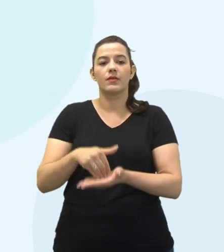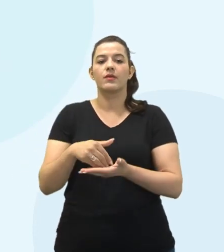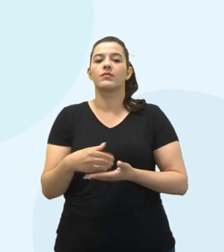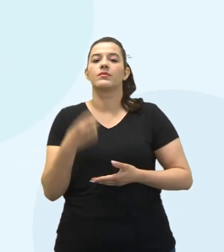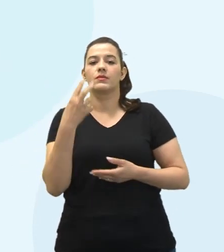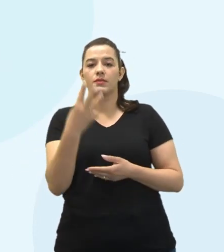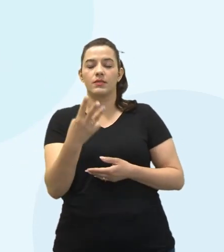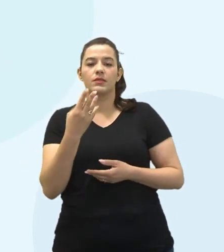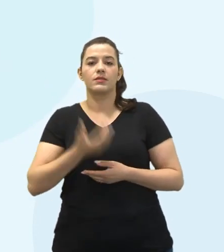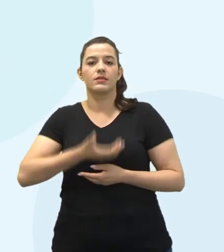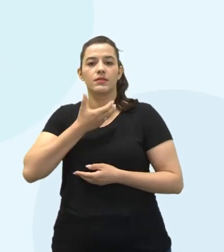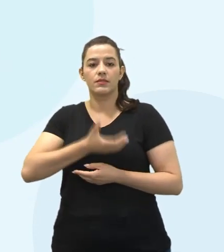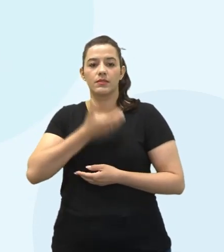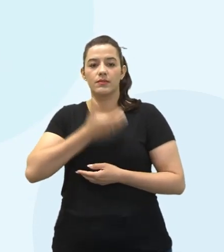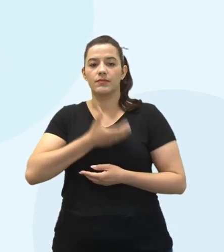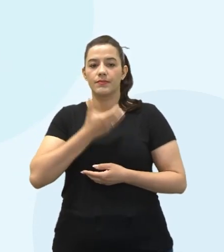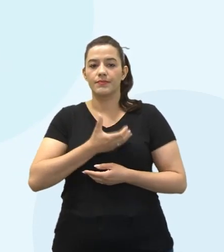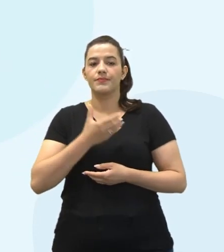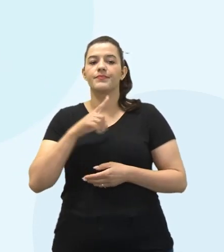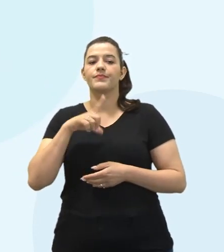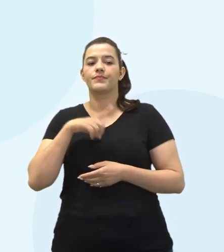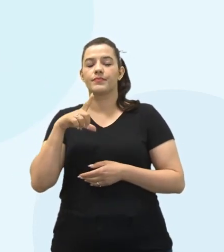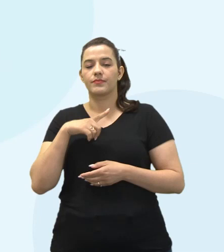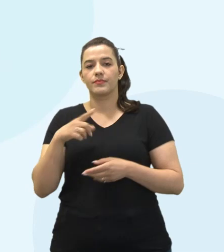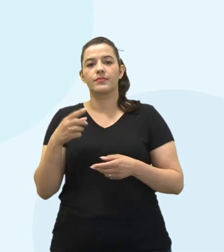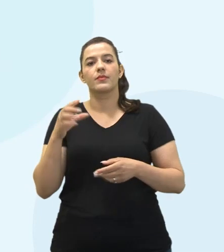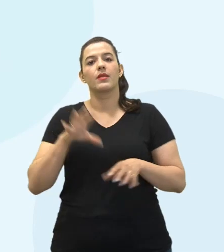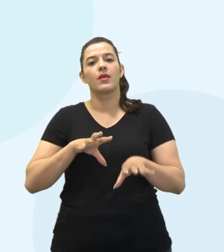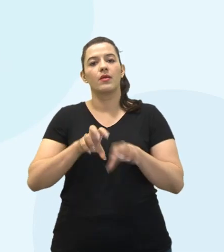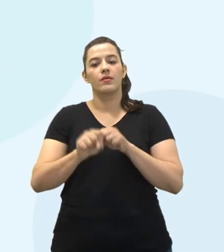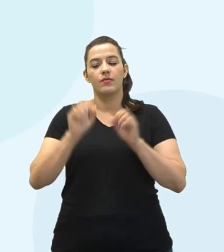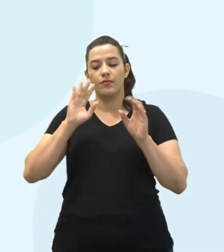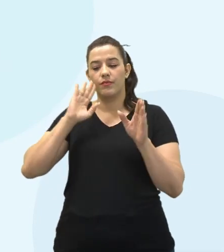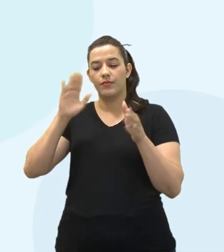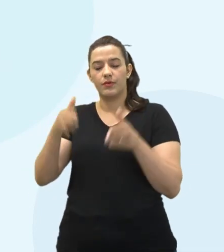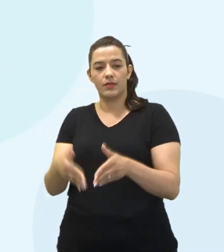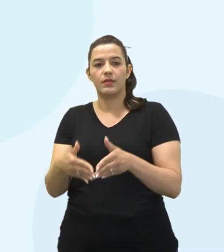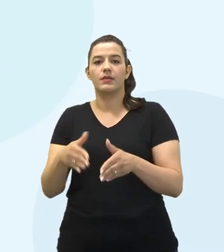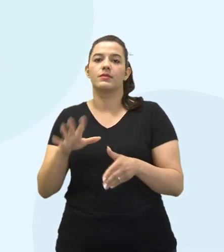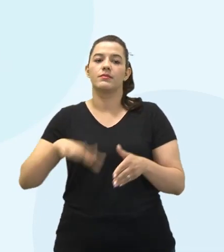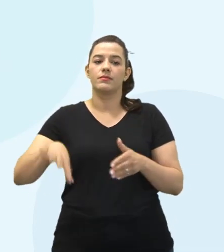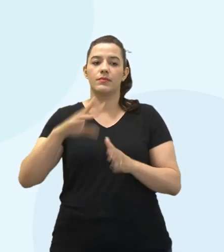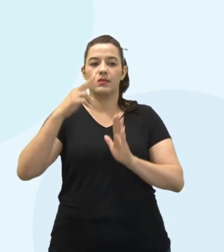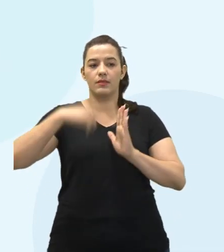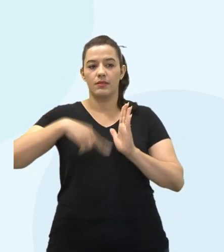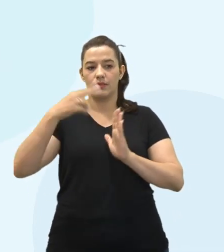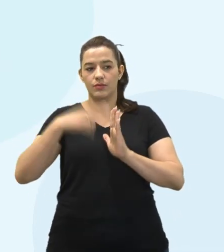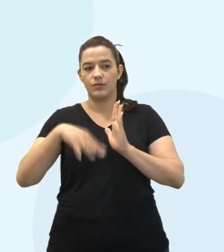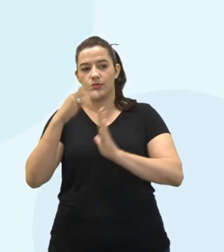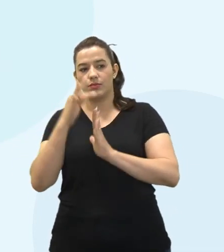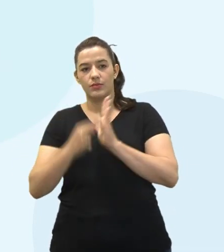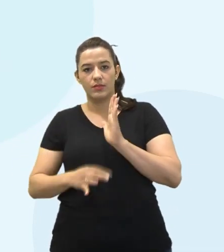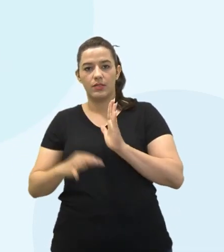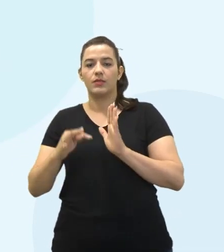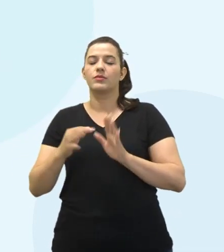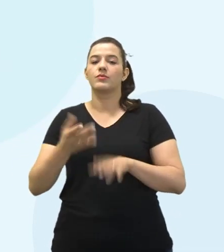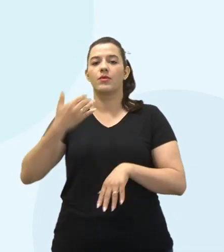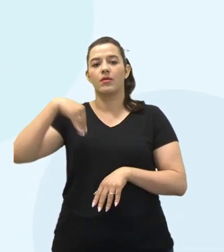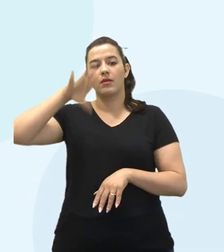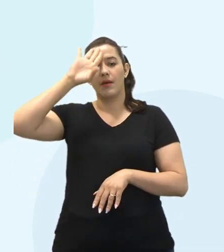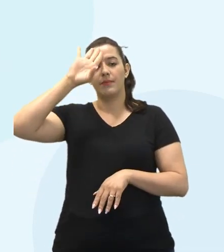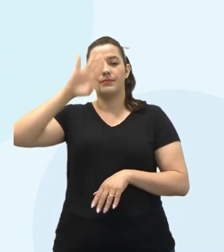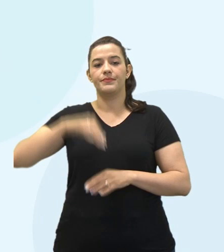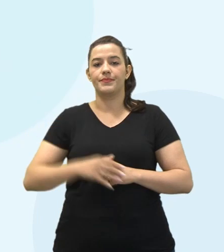ter no dia três de dezembro a formação direcionada aí para leitura de textos dramáticos Tá bom